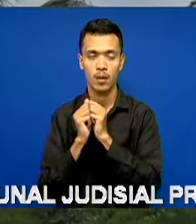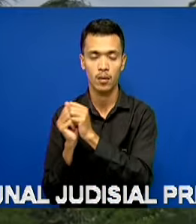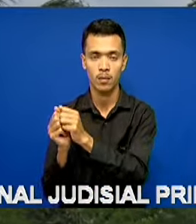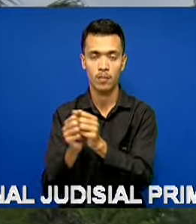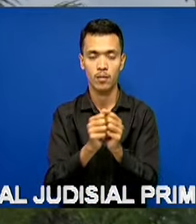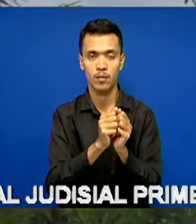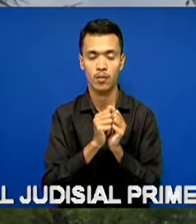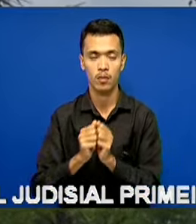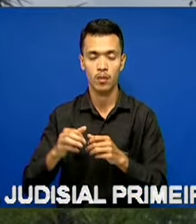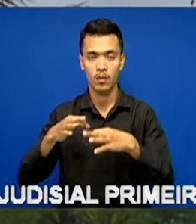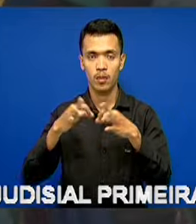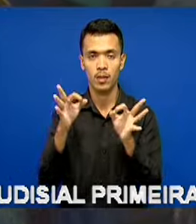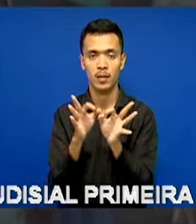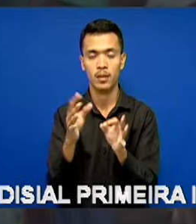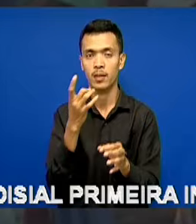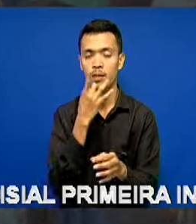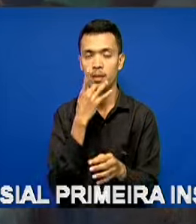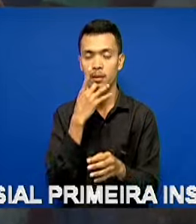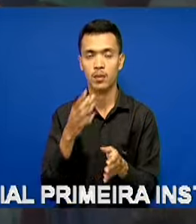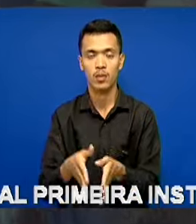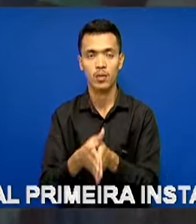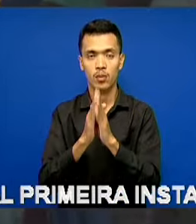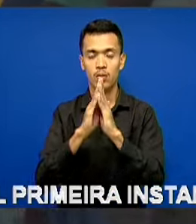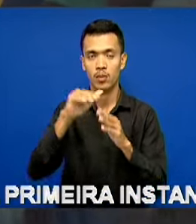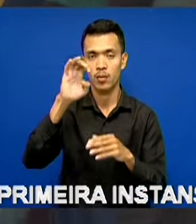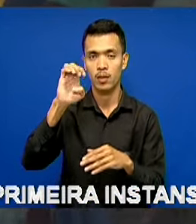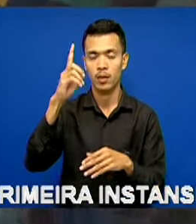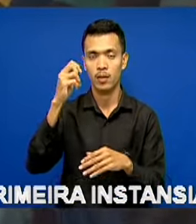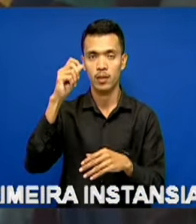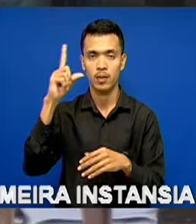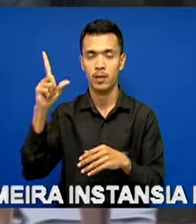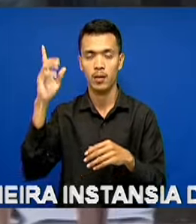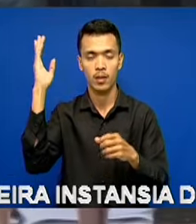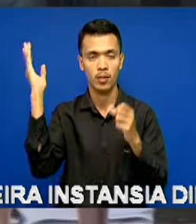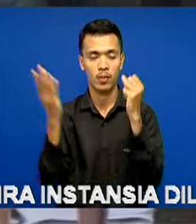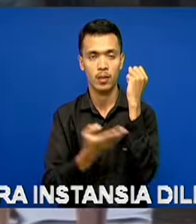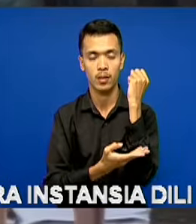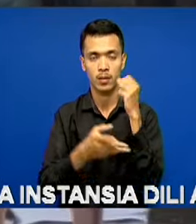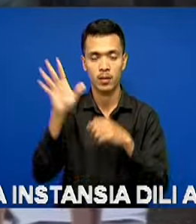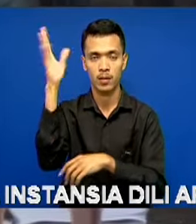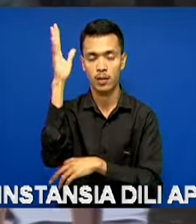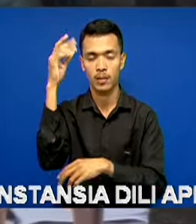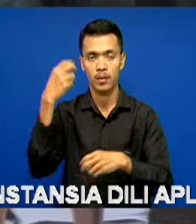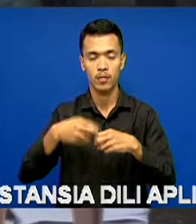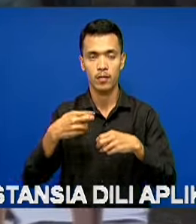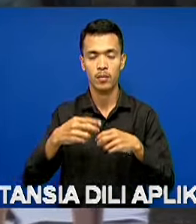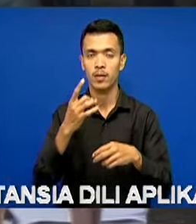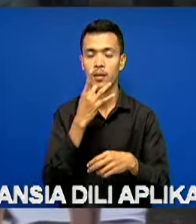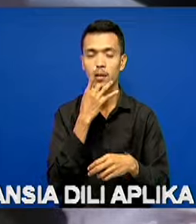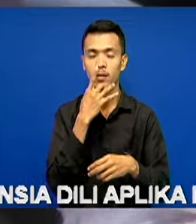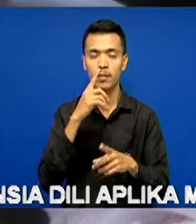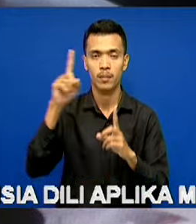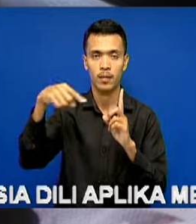nejo de instala contador pré-pago, mas bem russo é de tele a tu tesi aí hirak na bemaca forisco balinha eletricidade, ou em hira